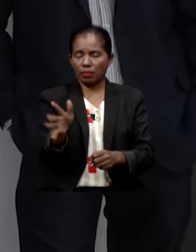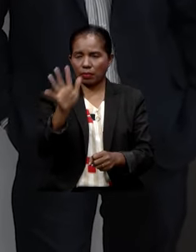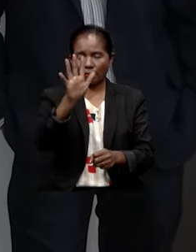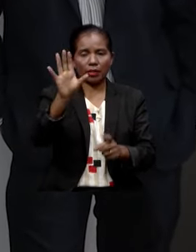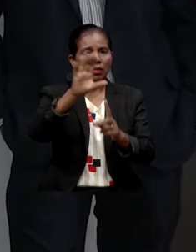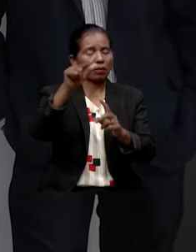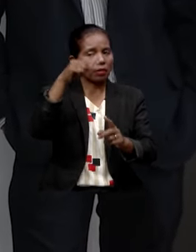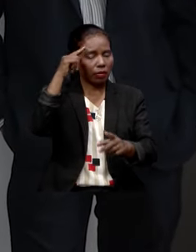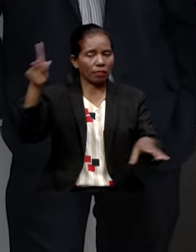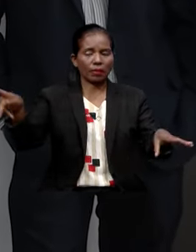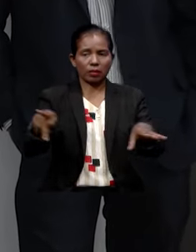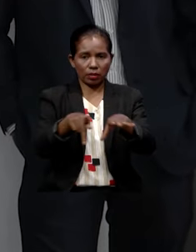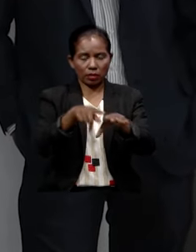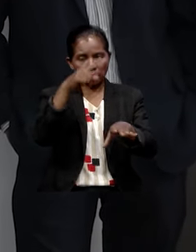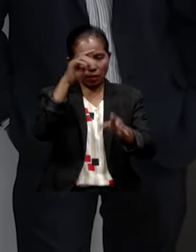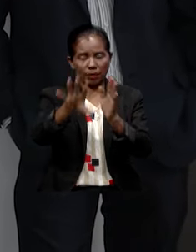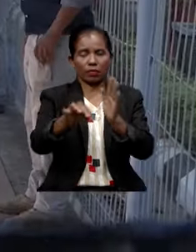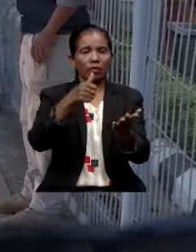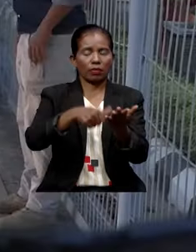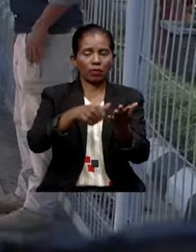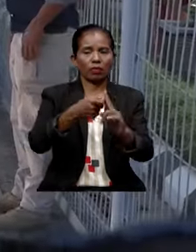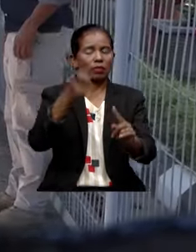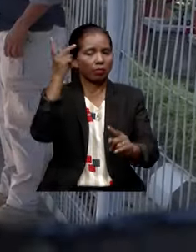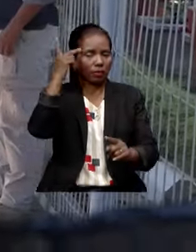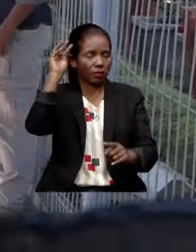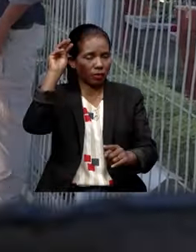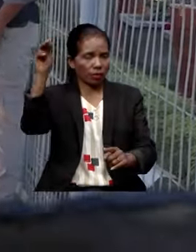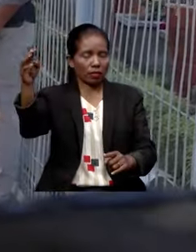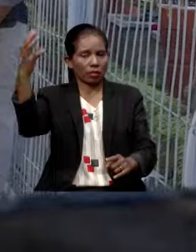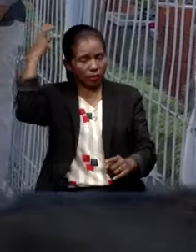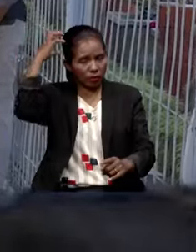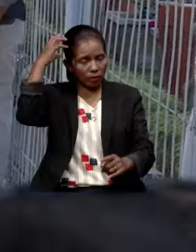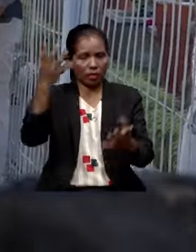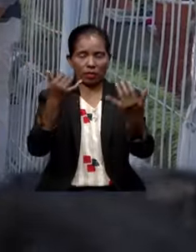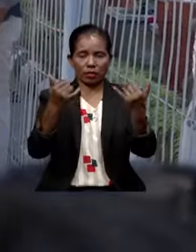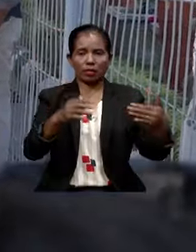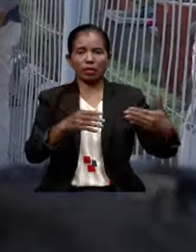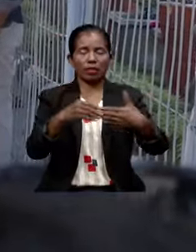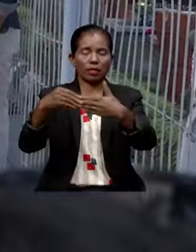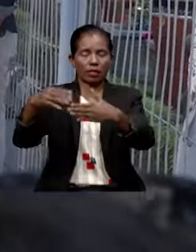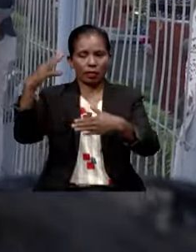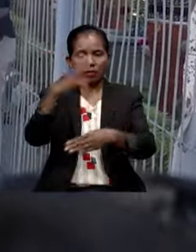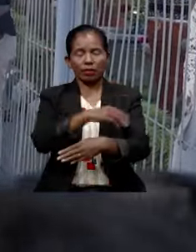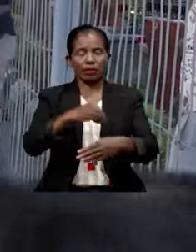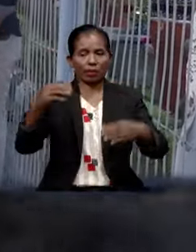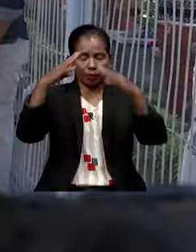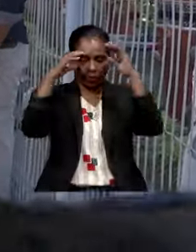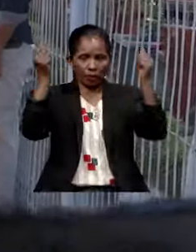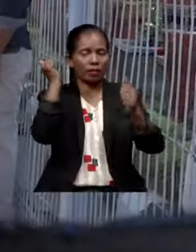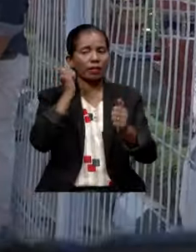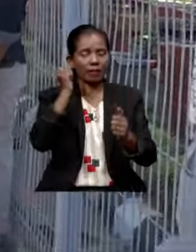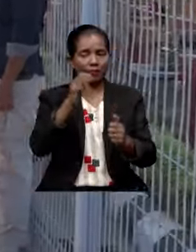governo participa em primeira né, também é um convite o primeiro-ministro Laos, né, atualmente lidera a presidência ASEAN. Rafael participa